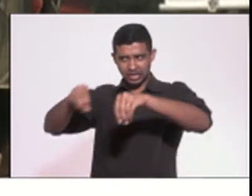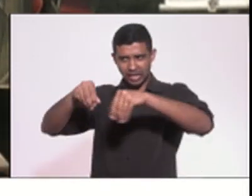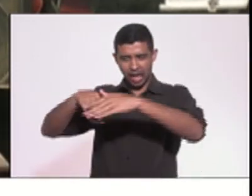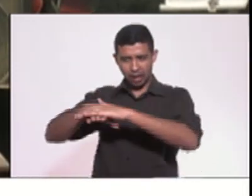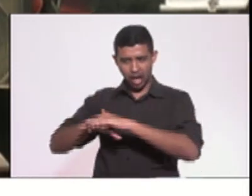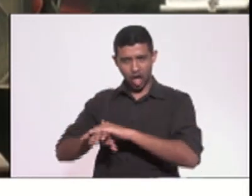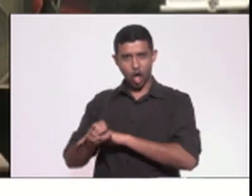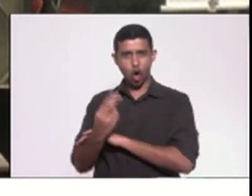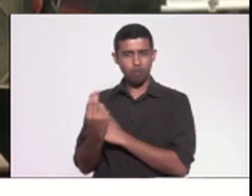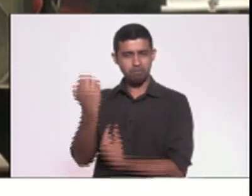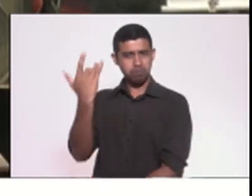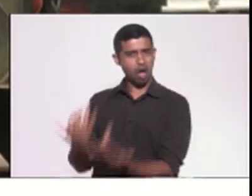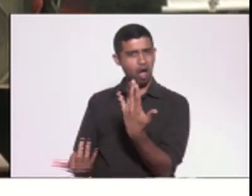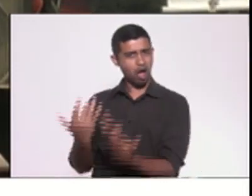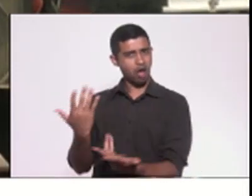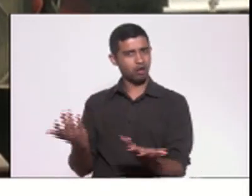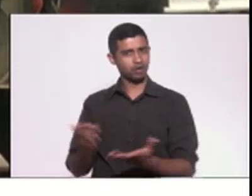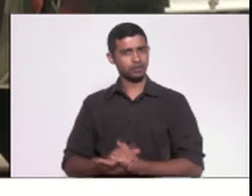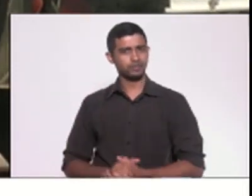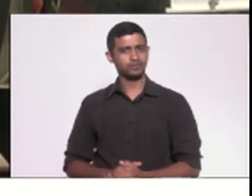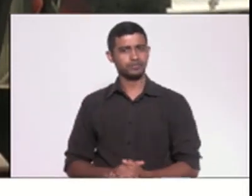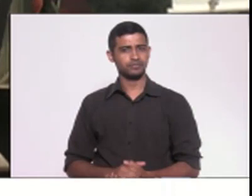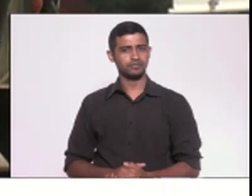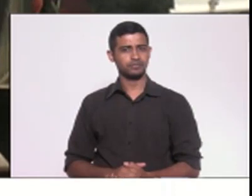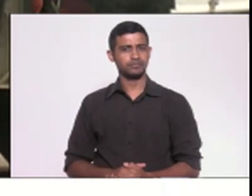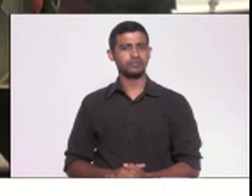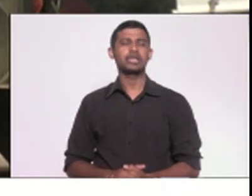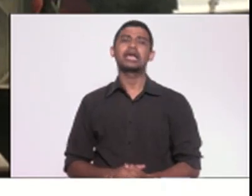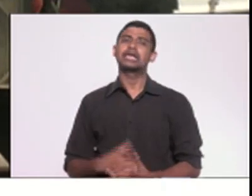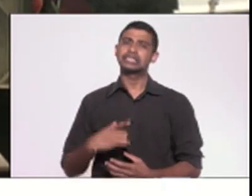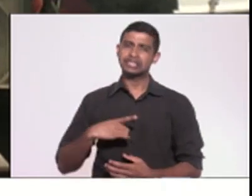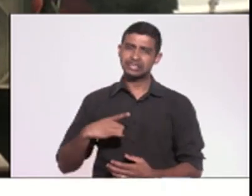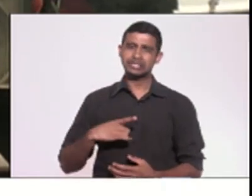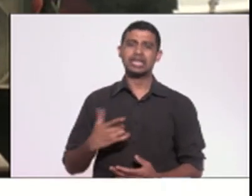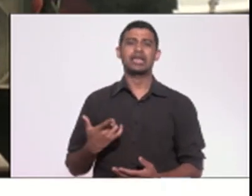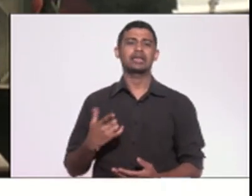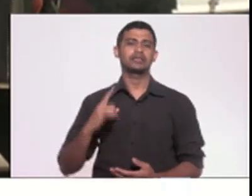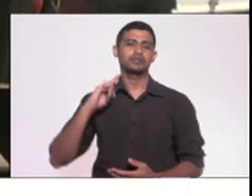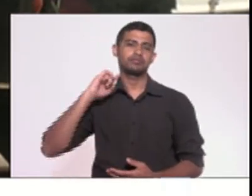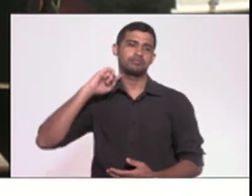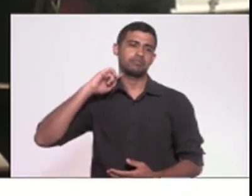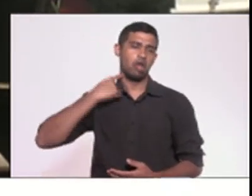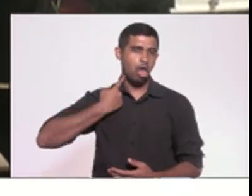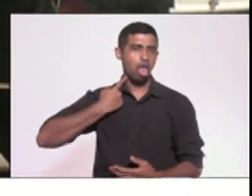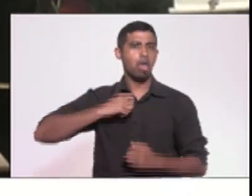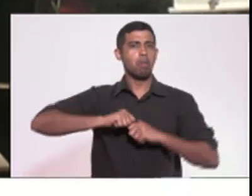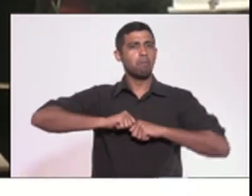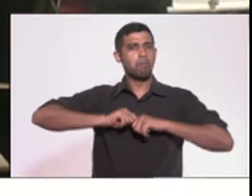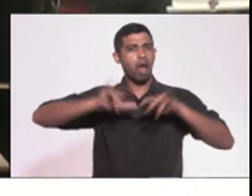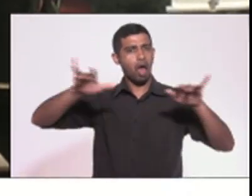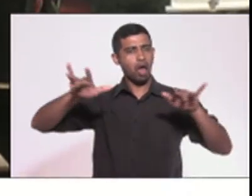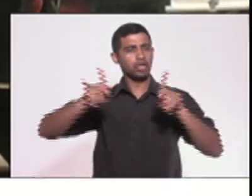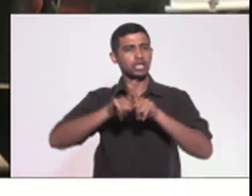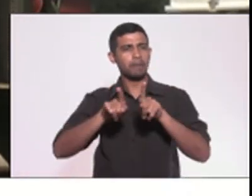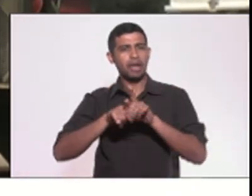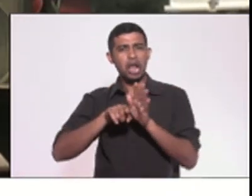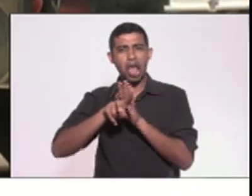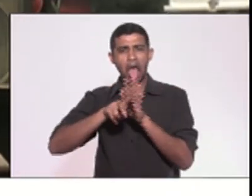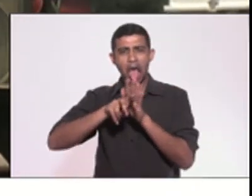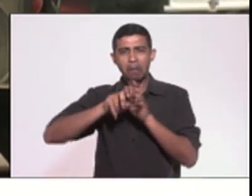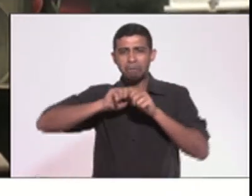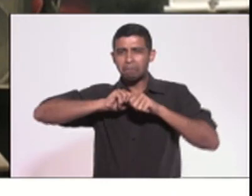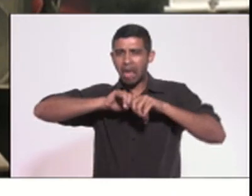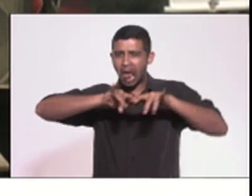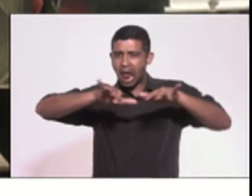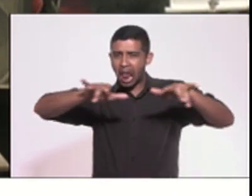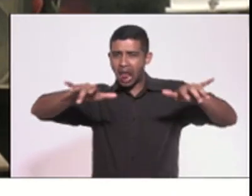passar. Não existe jogar fora, mas existe poluir, depredar e contaminar. Pode